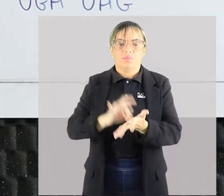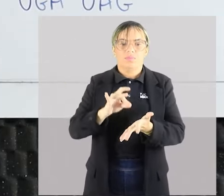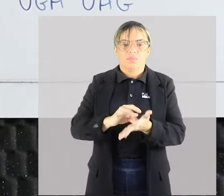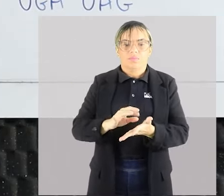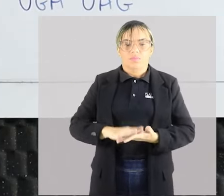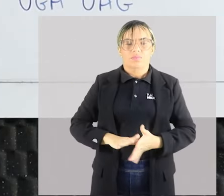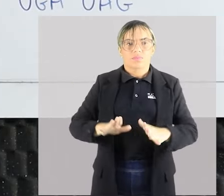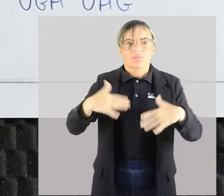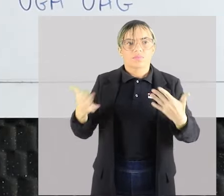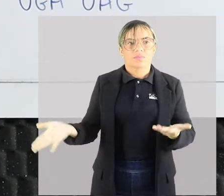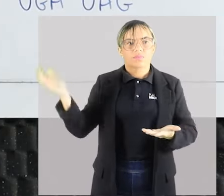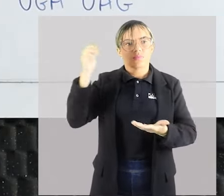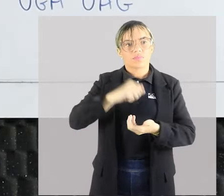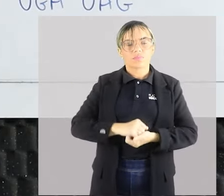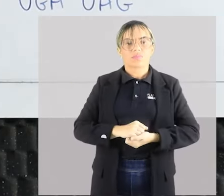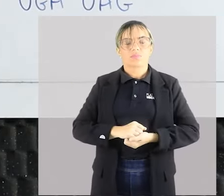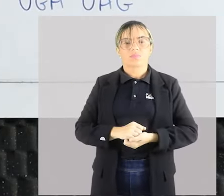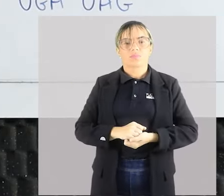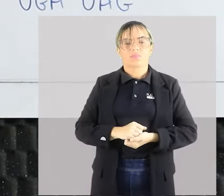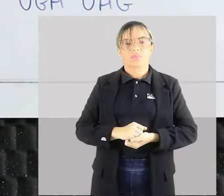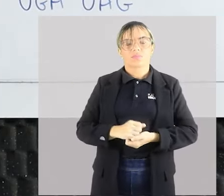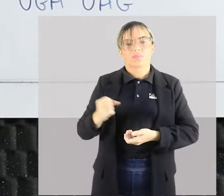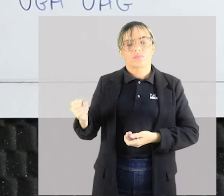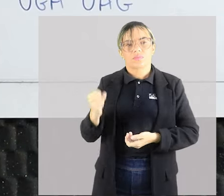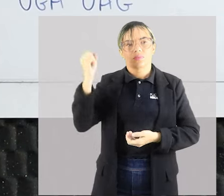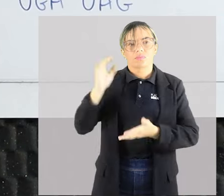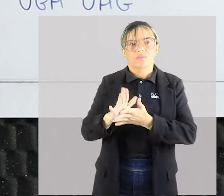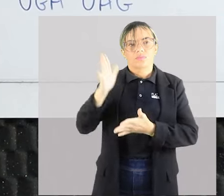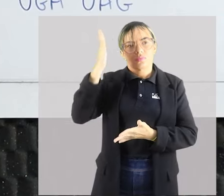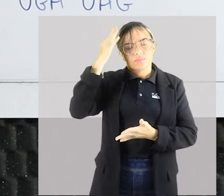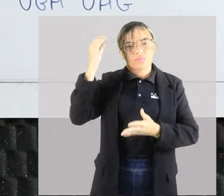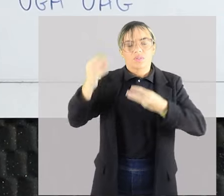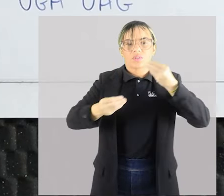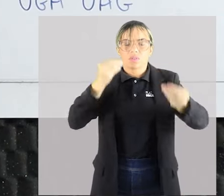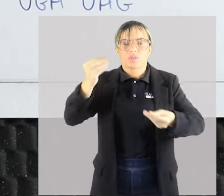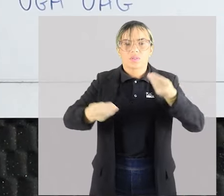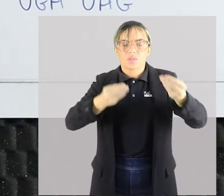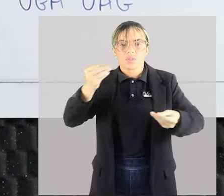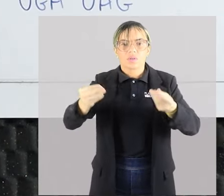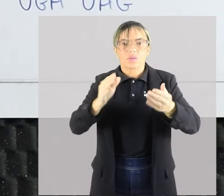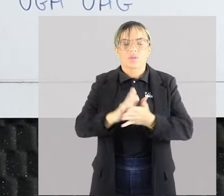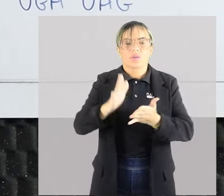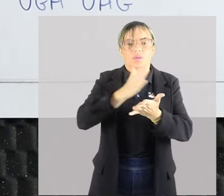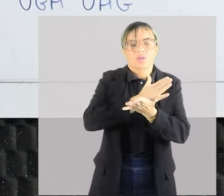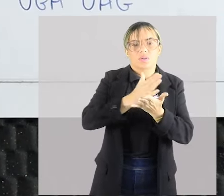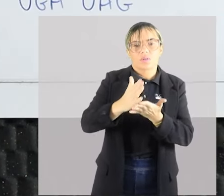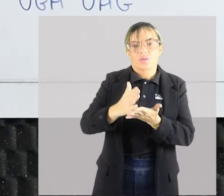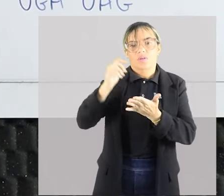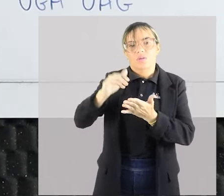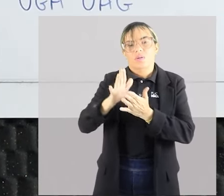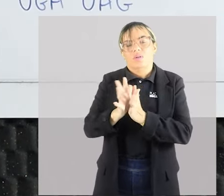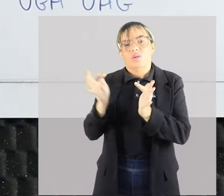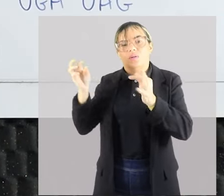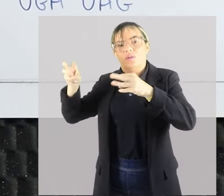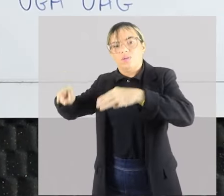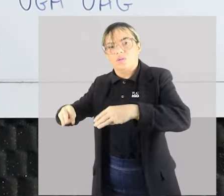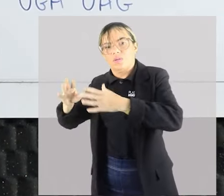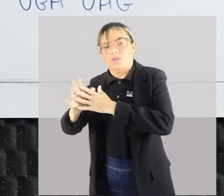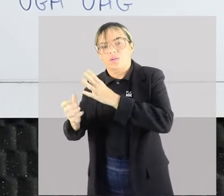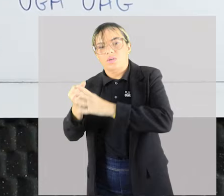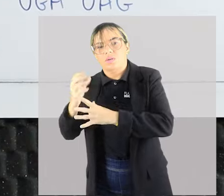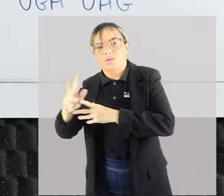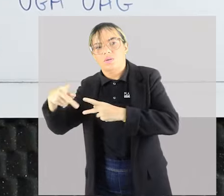bom Bora lá também é interessante que a gente saiba como que a gente começa e como que a gente termina uma